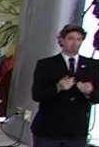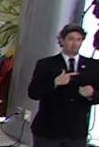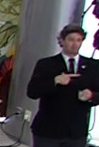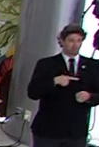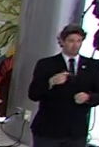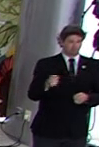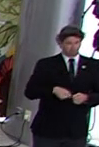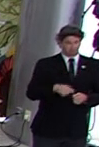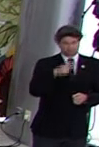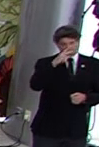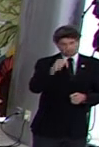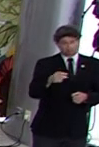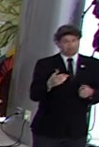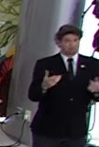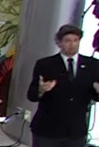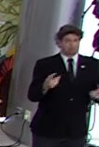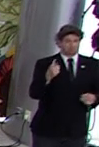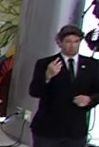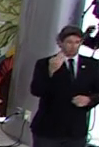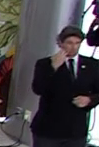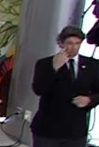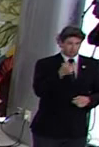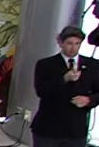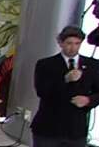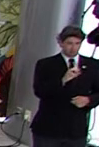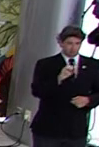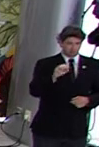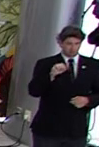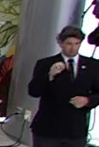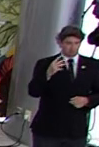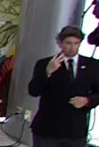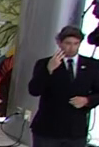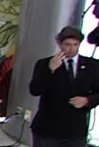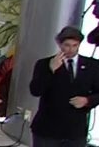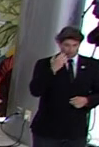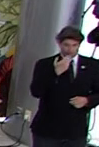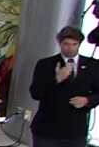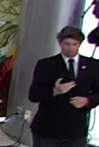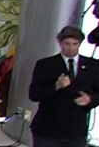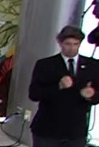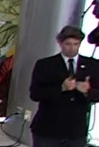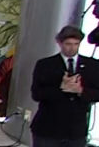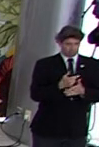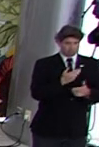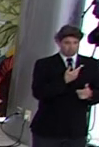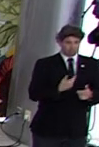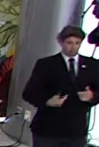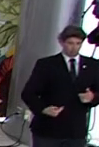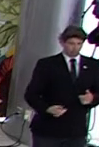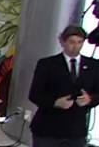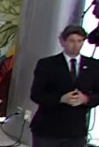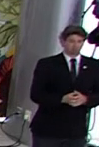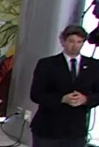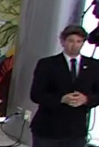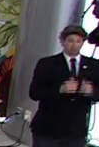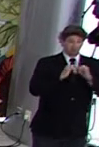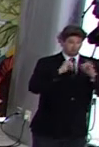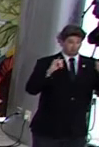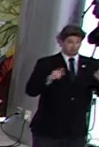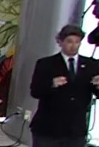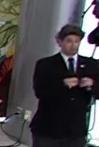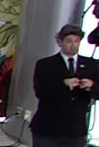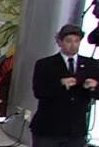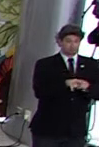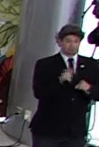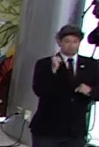familiar. Portanto, 1 bilhão e 600 milhões para as compras governamentais e o anúncio de